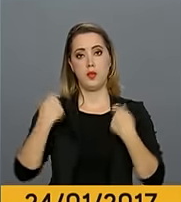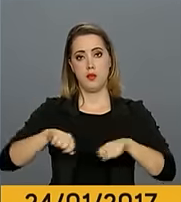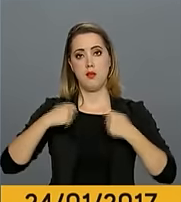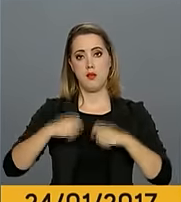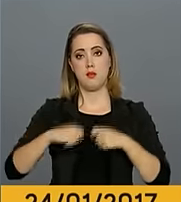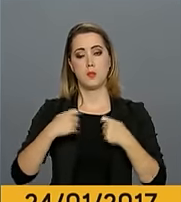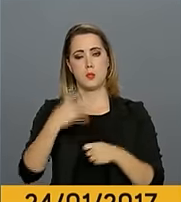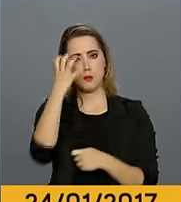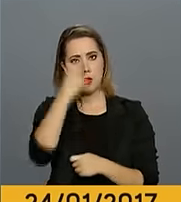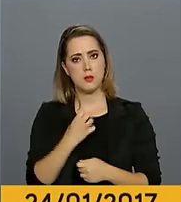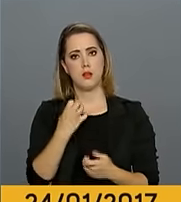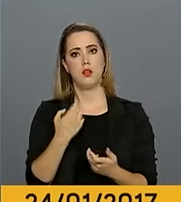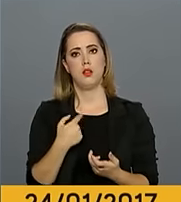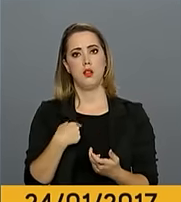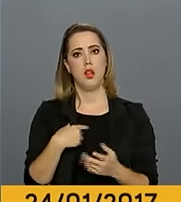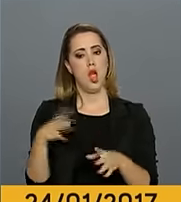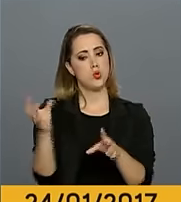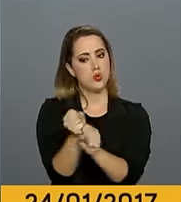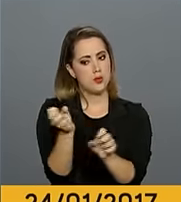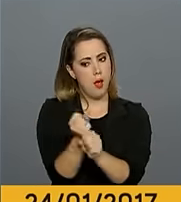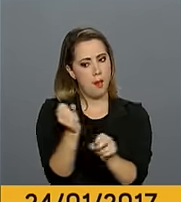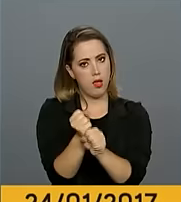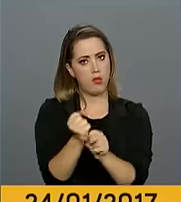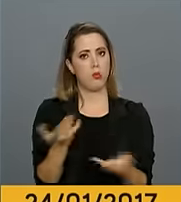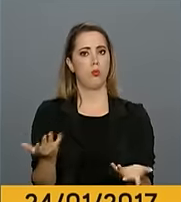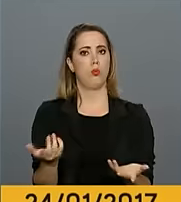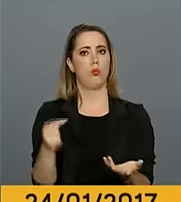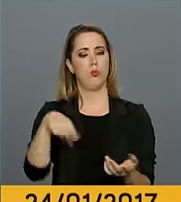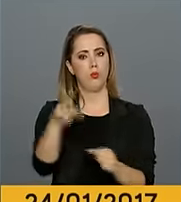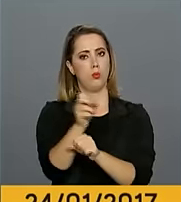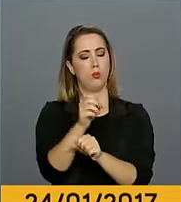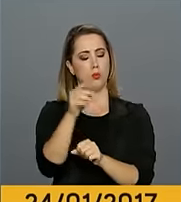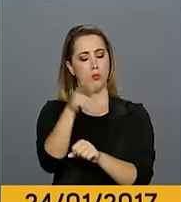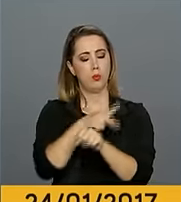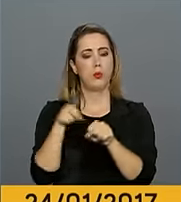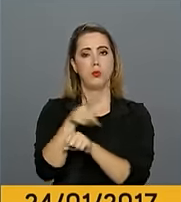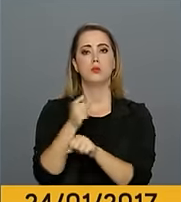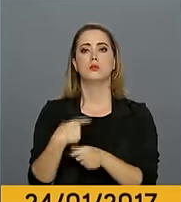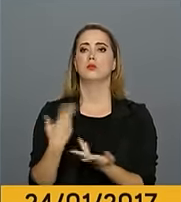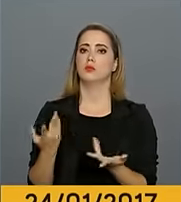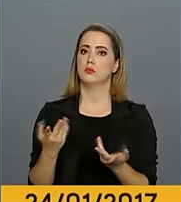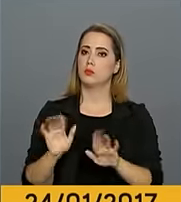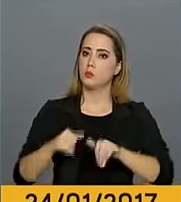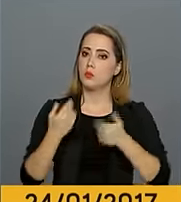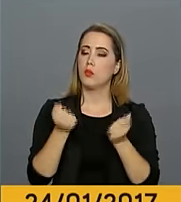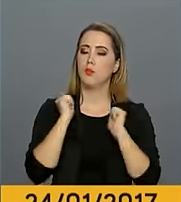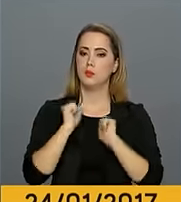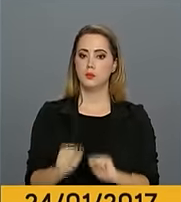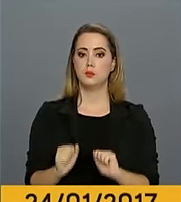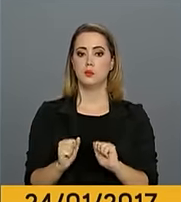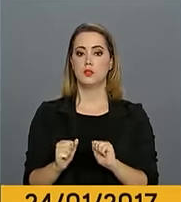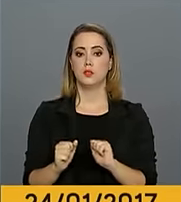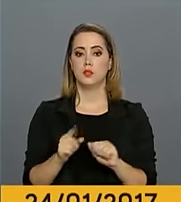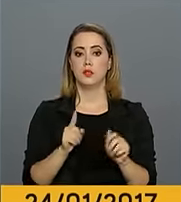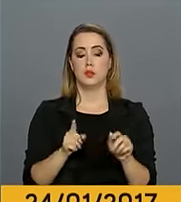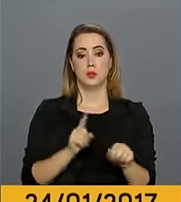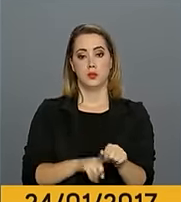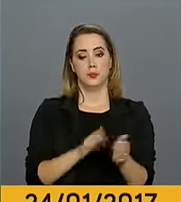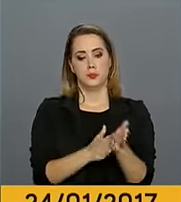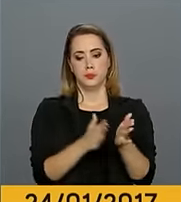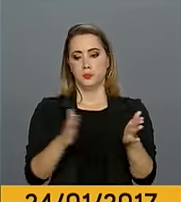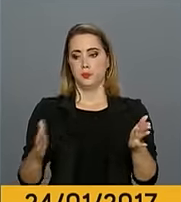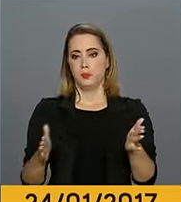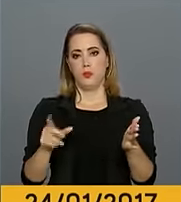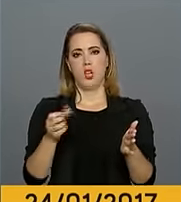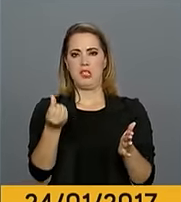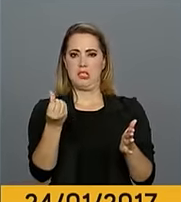fator orçamentário no país. E foi exatamente isto que permitiu, convenhamos, que num período de